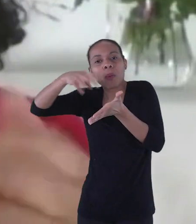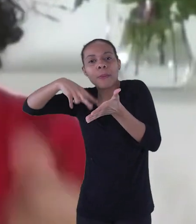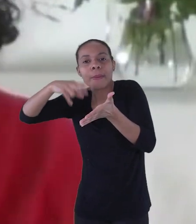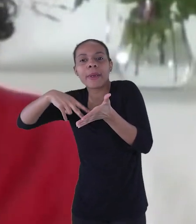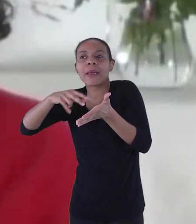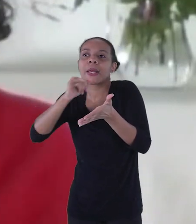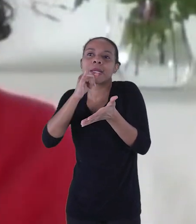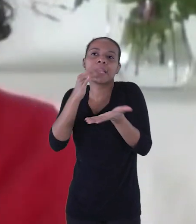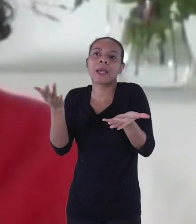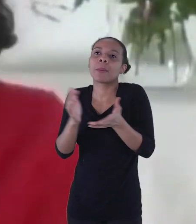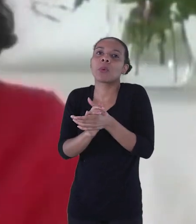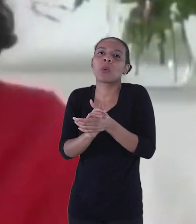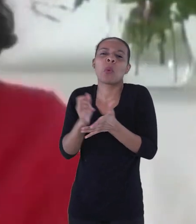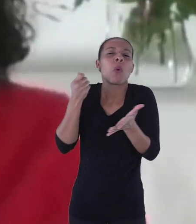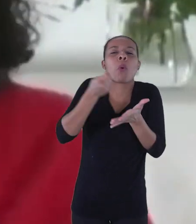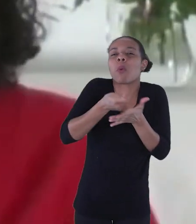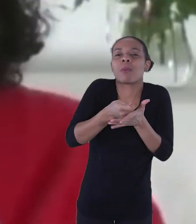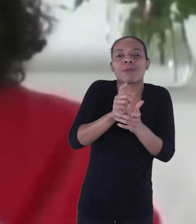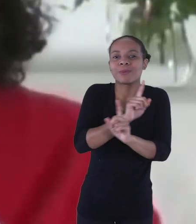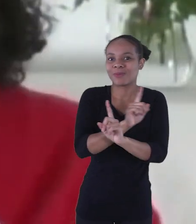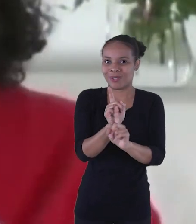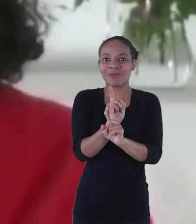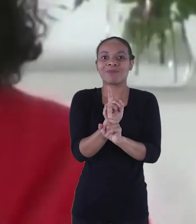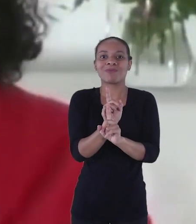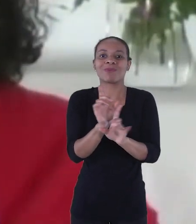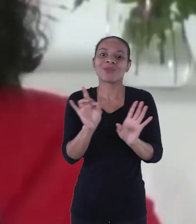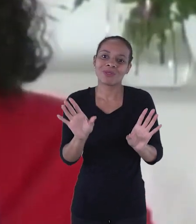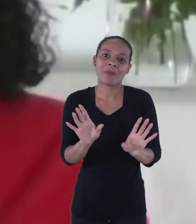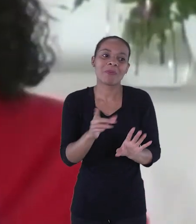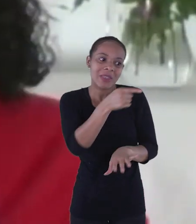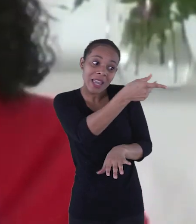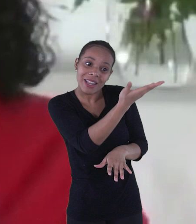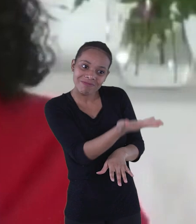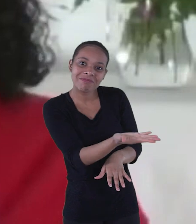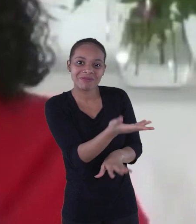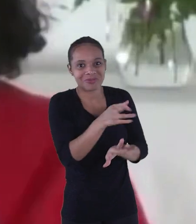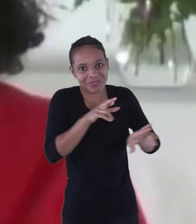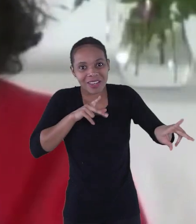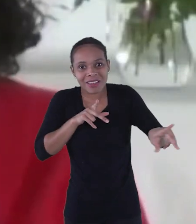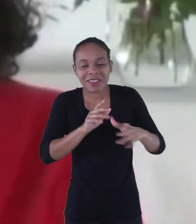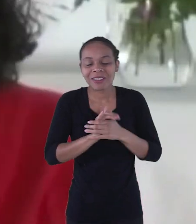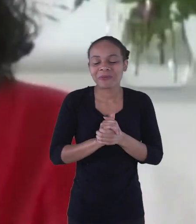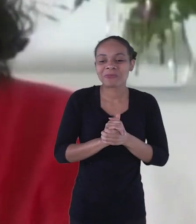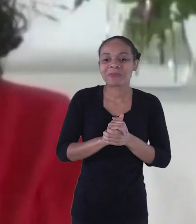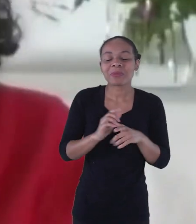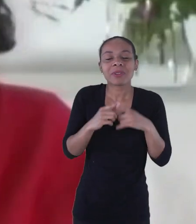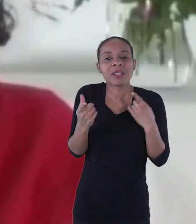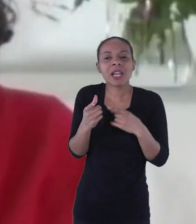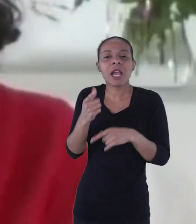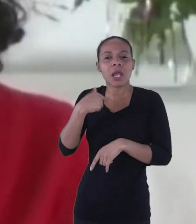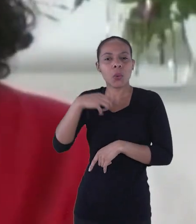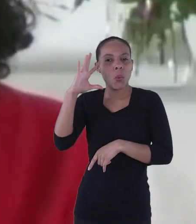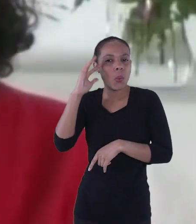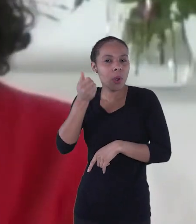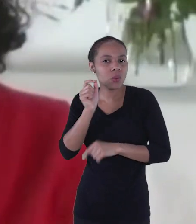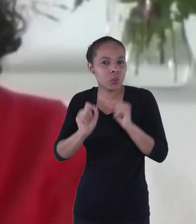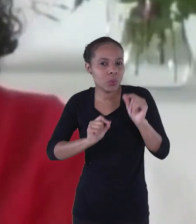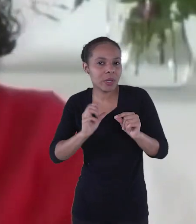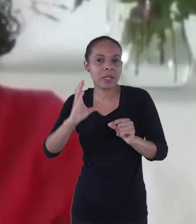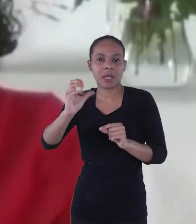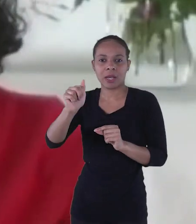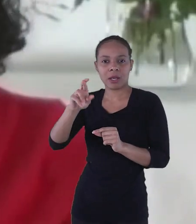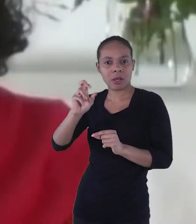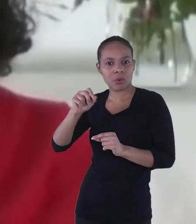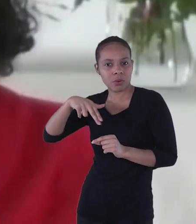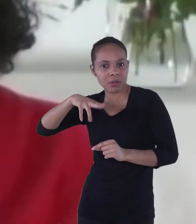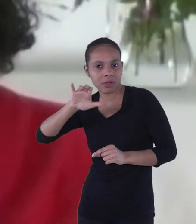compromisso de pesquisa, como é o caso dele. Eu acho Carolina Maria de Jesus e a obra dela, como eu já falei no